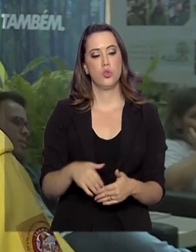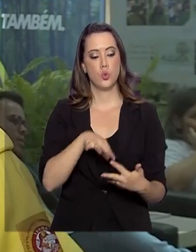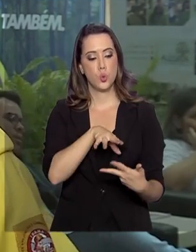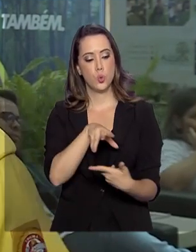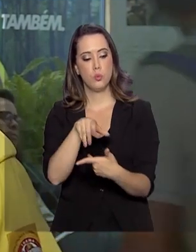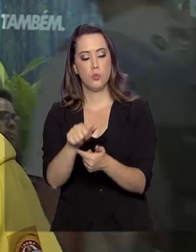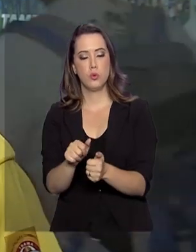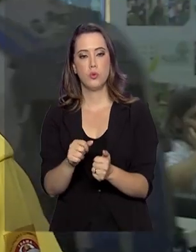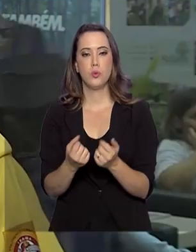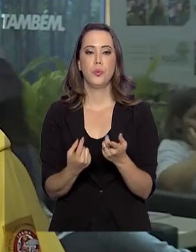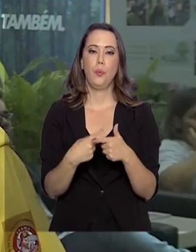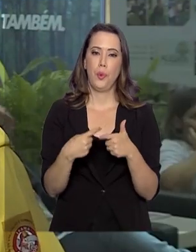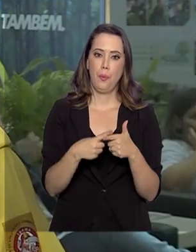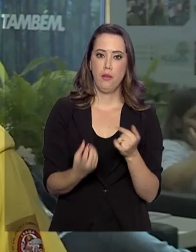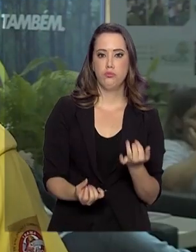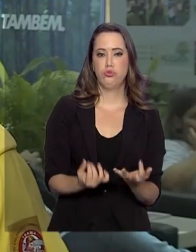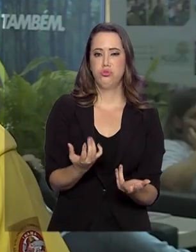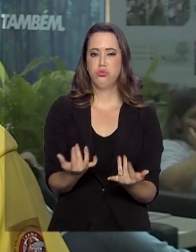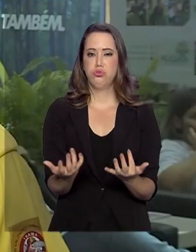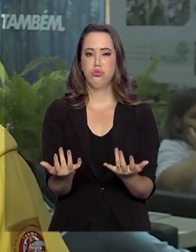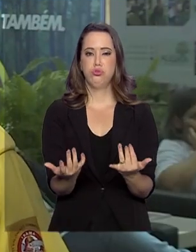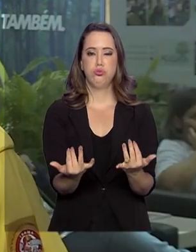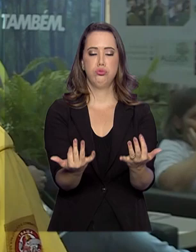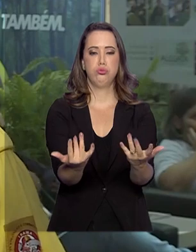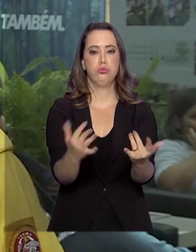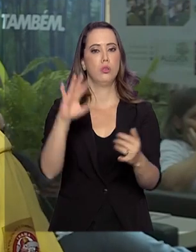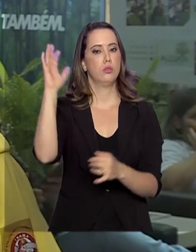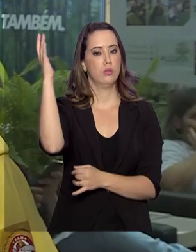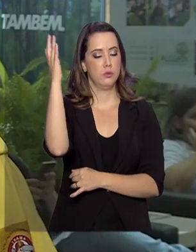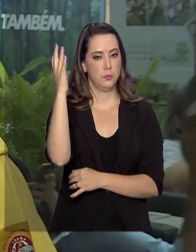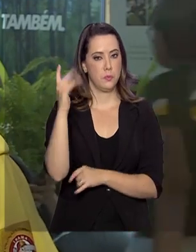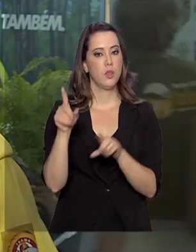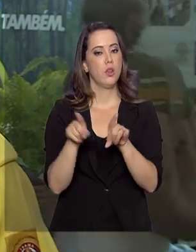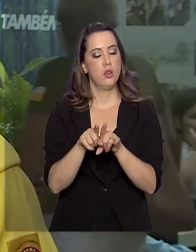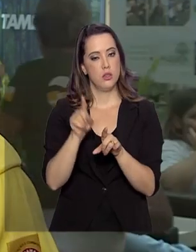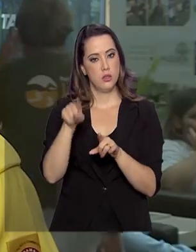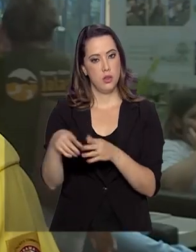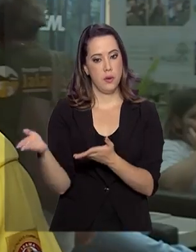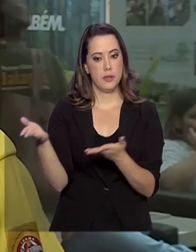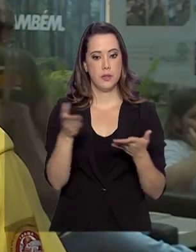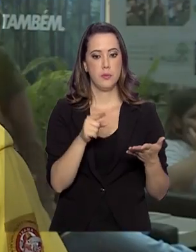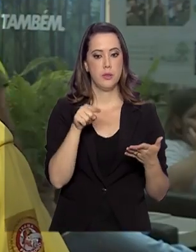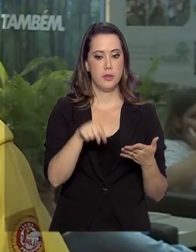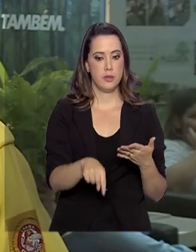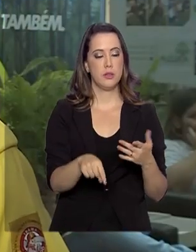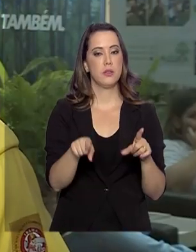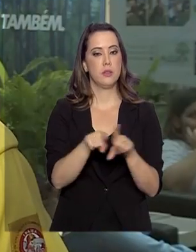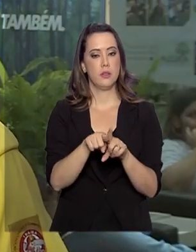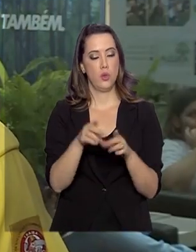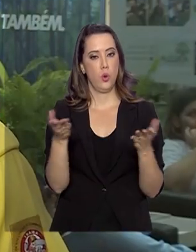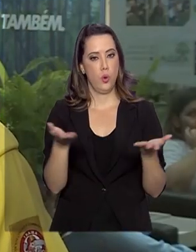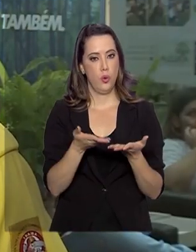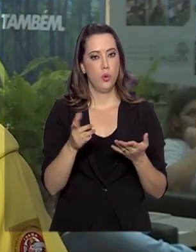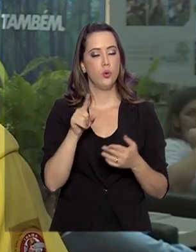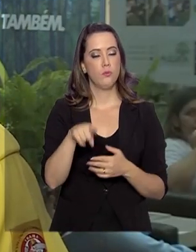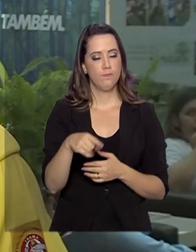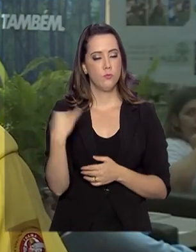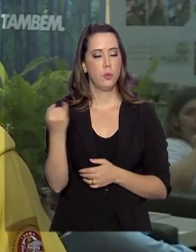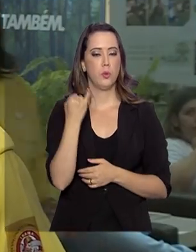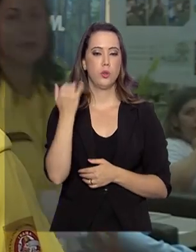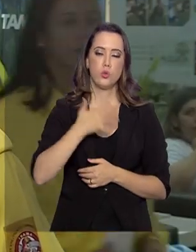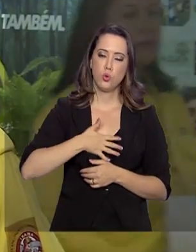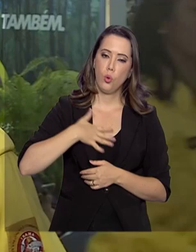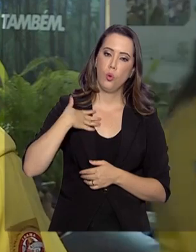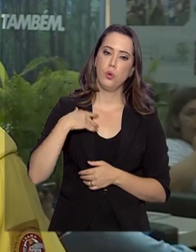de incêndios florestais então receber o evento hoje aqui no brasil e em especial em campo grande é o motivo de muito orgulho para a gente que